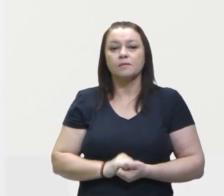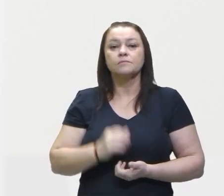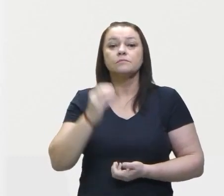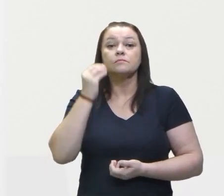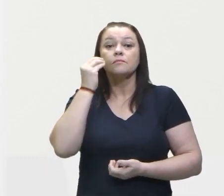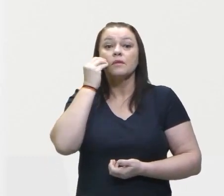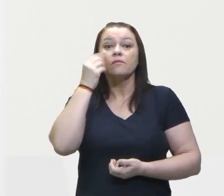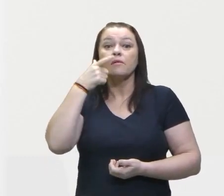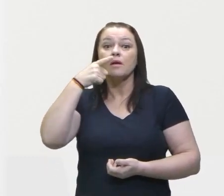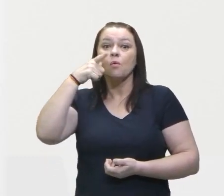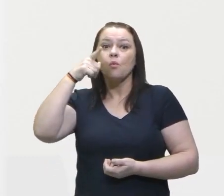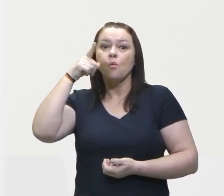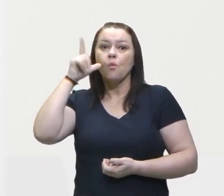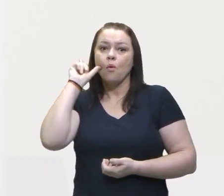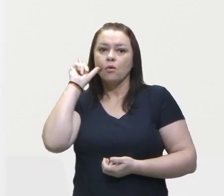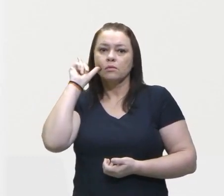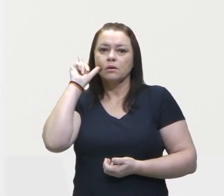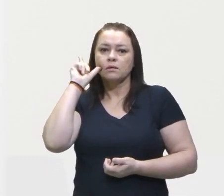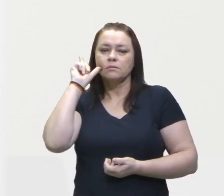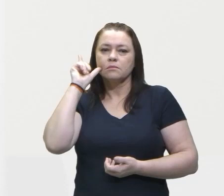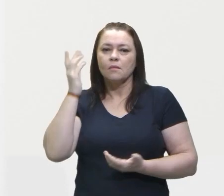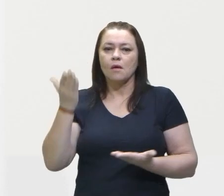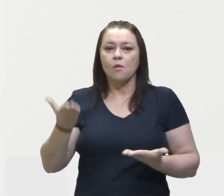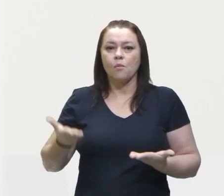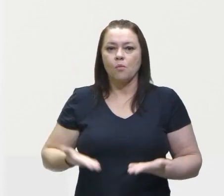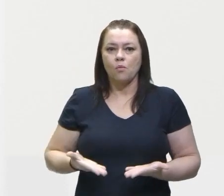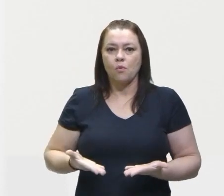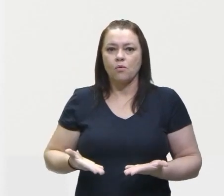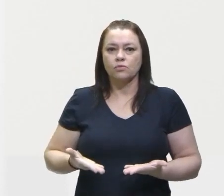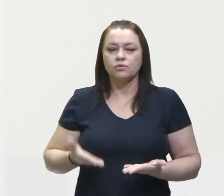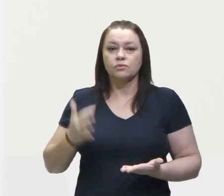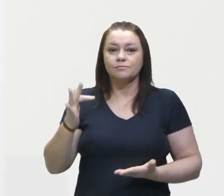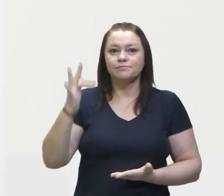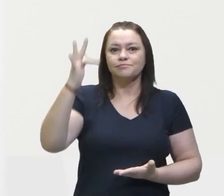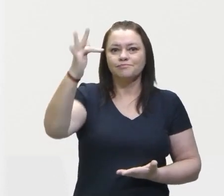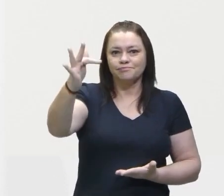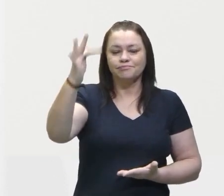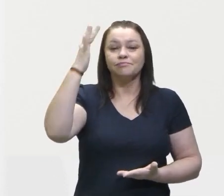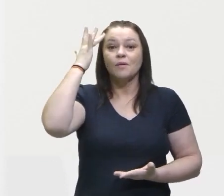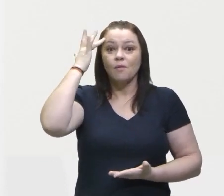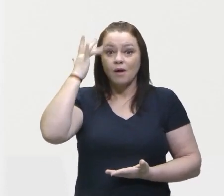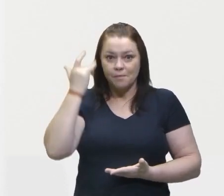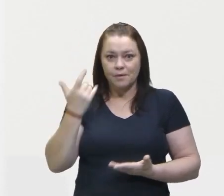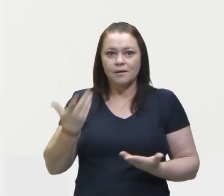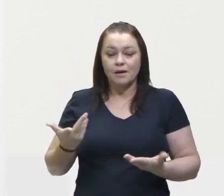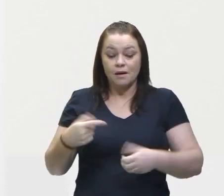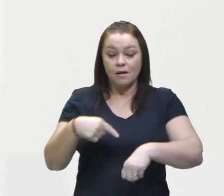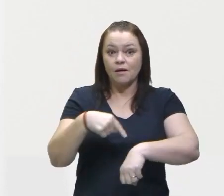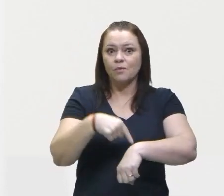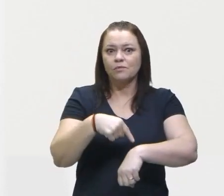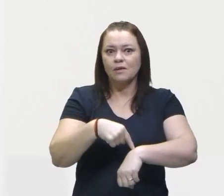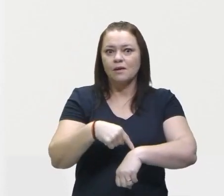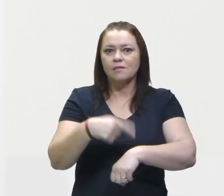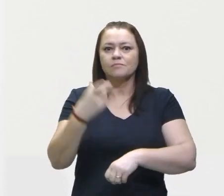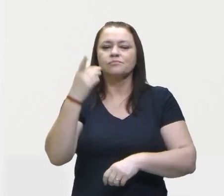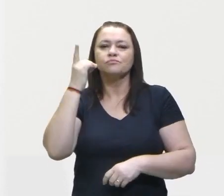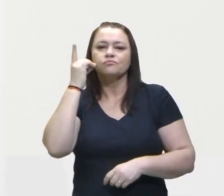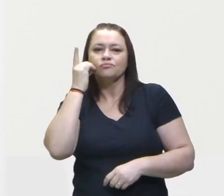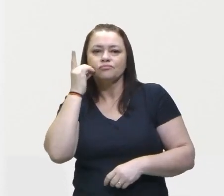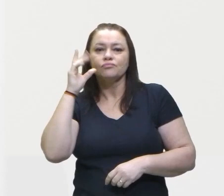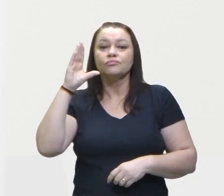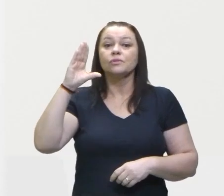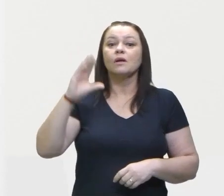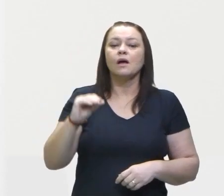Olha o ontem, o hoje e o amanhã. Olha o tempo, o dia, a